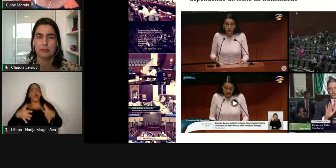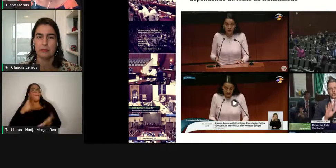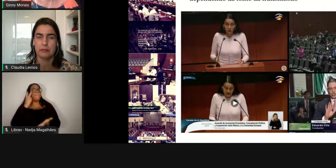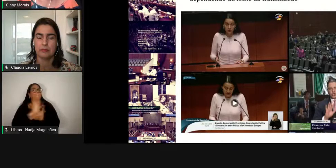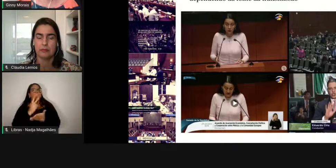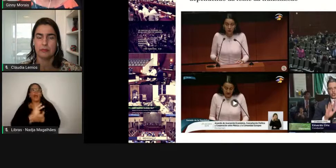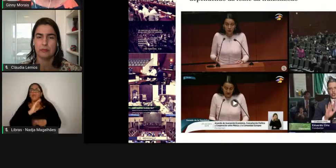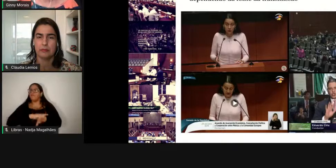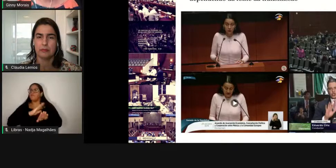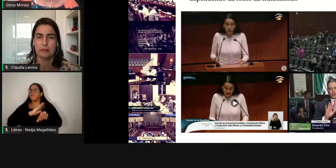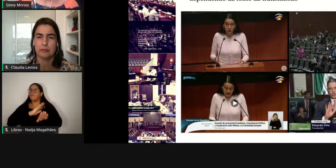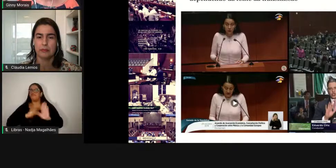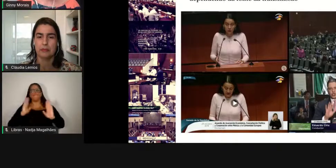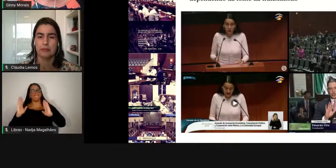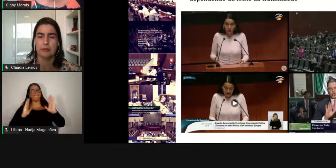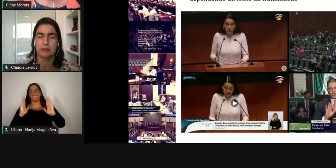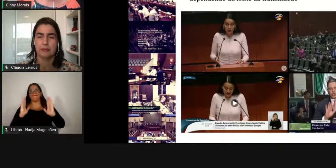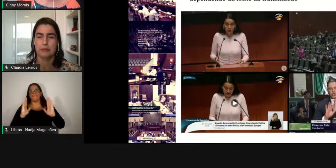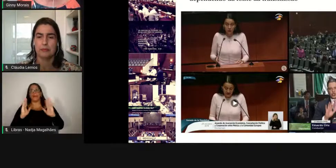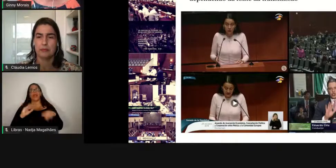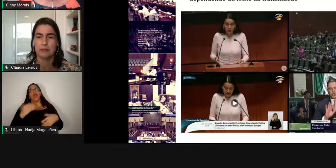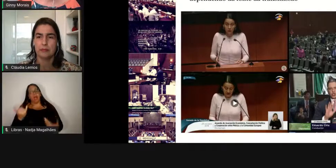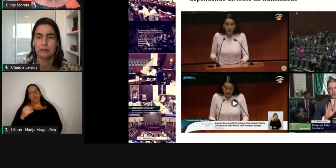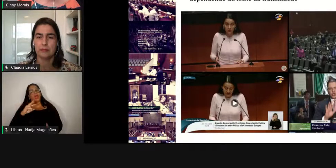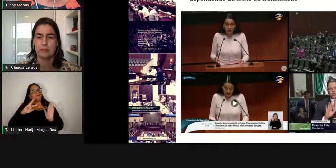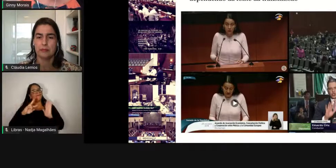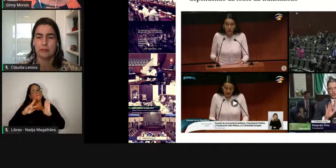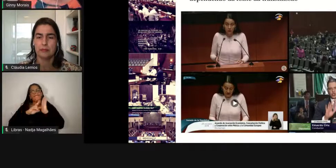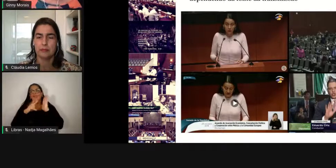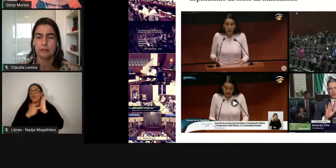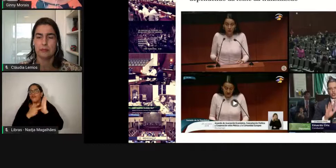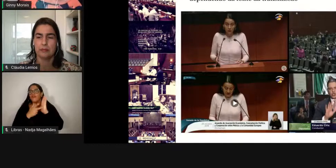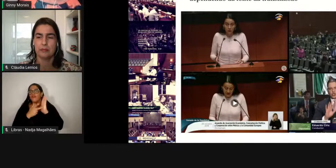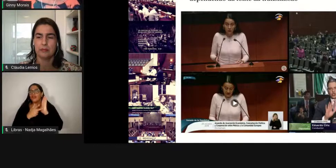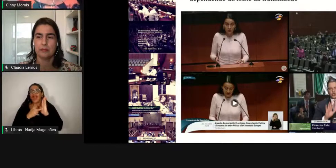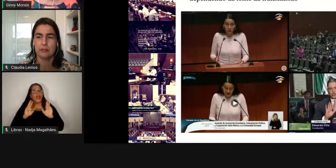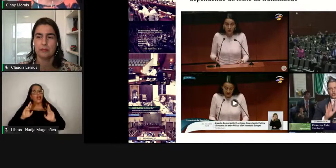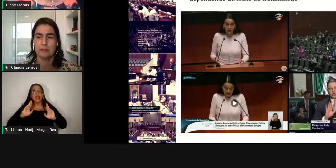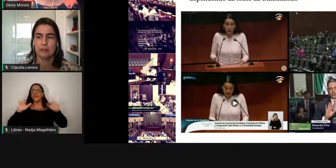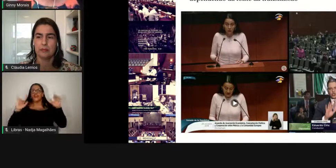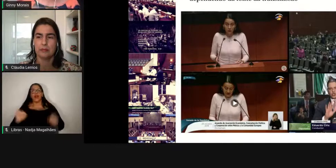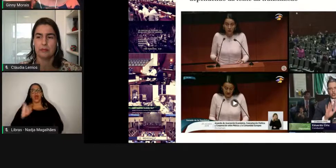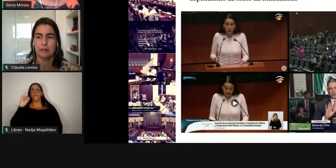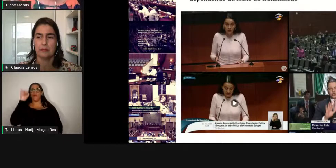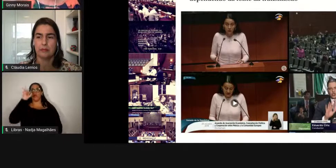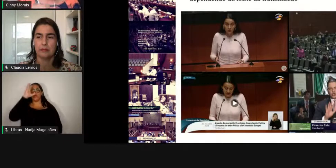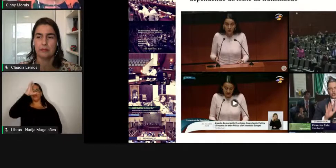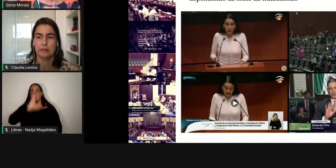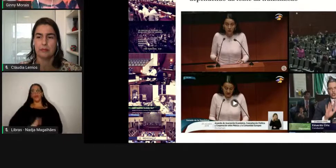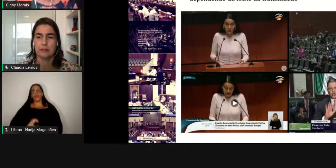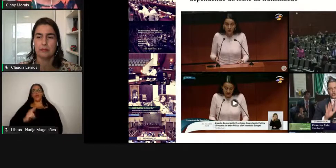está acontecendo. E isso faz todo um diferencial, né, para quem